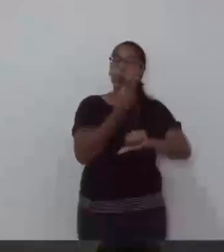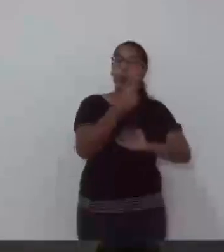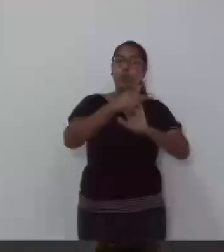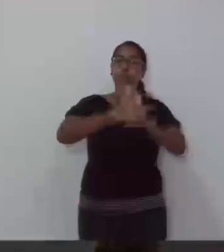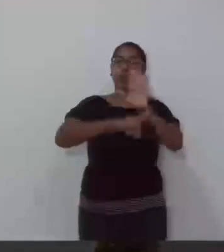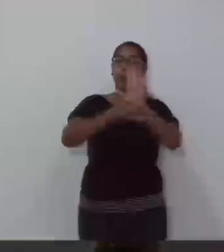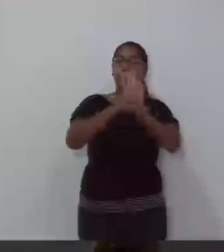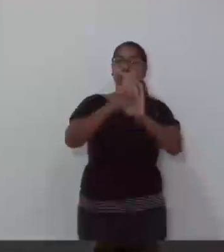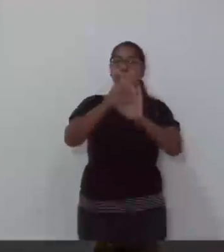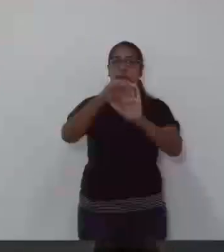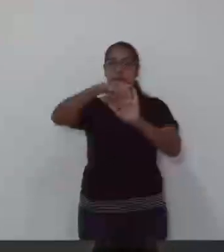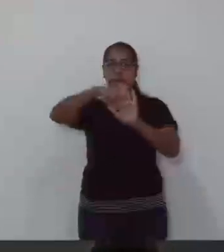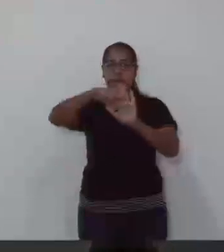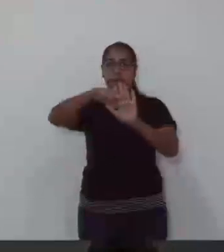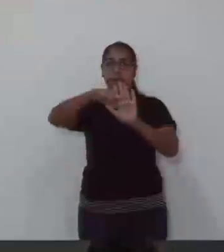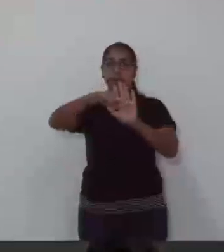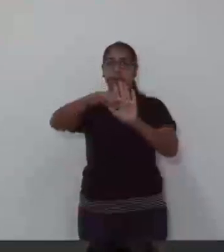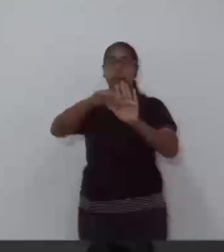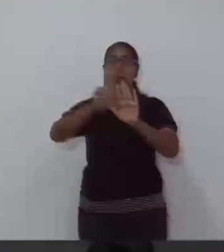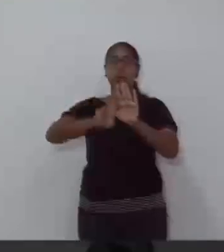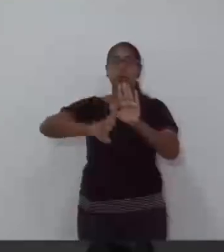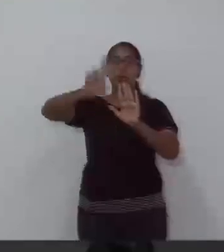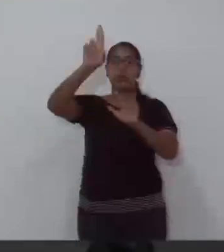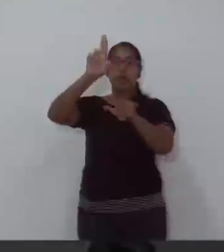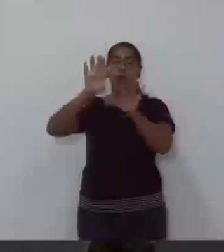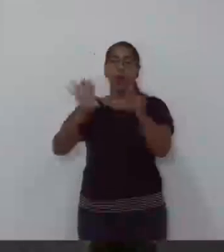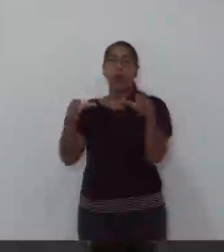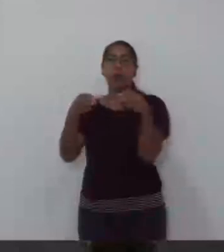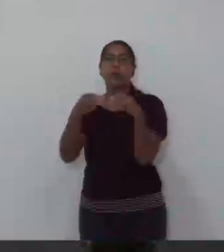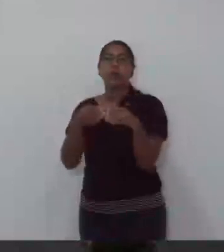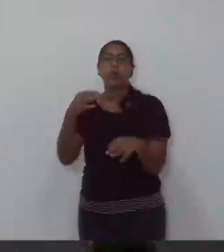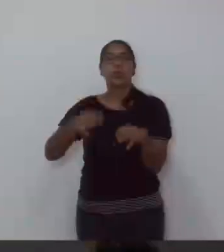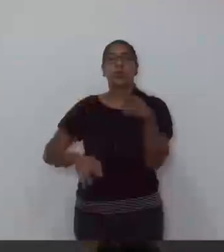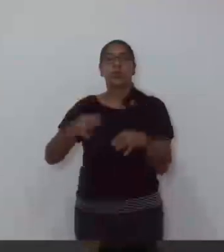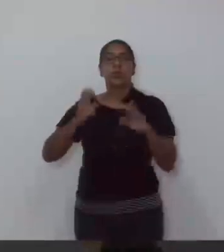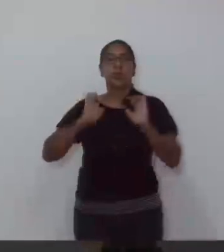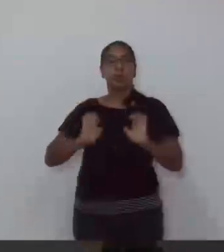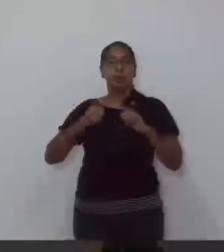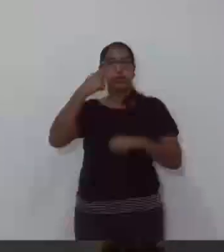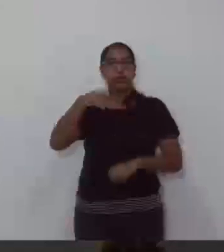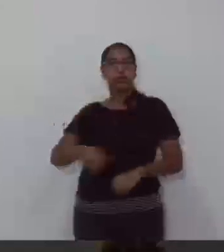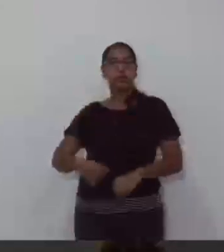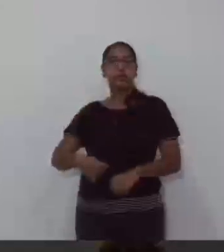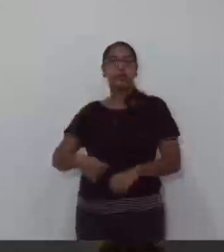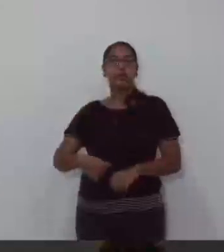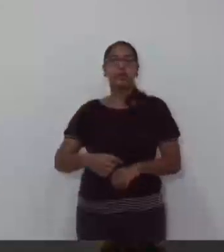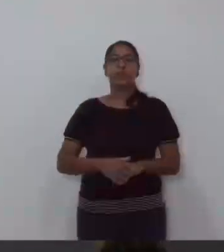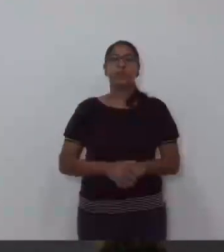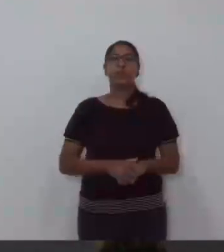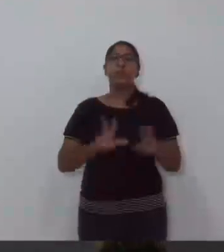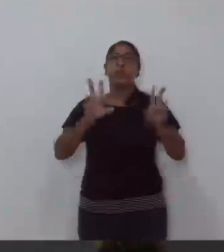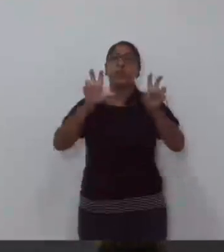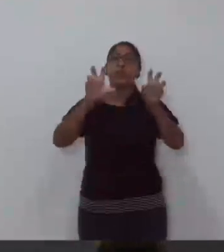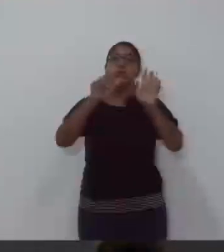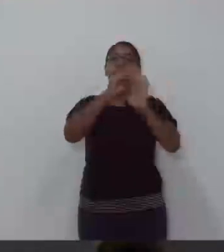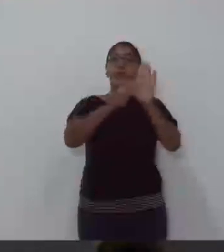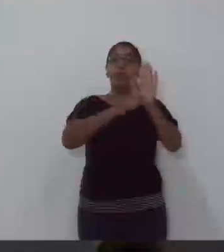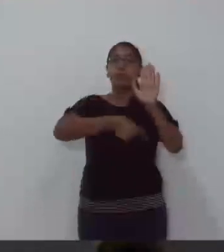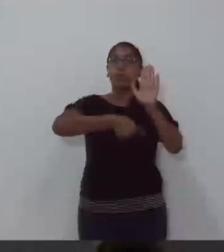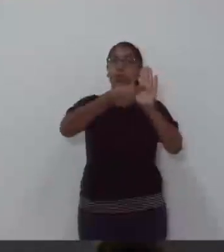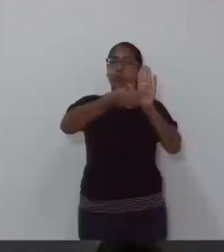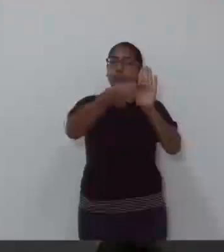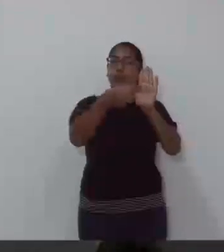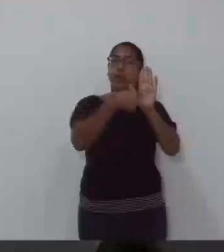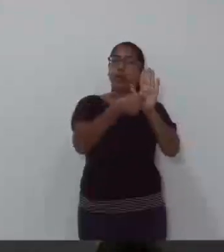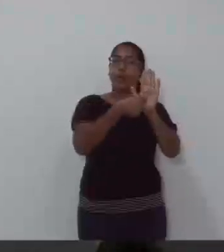lei número 57/2019, de autoria da Comissão de Justiça e Redação, Ética e Cidadania. Assunto: artigo único. Dá-se ao